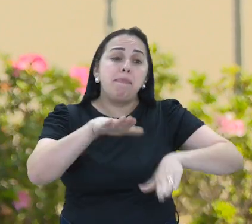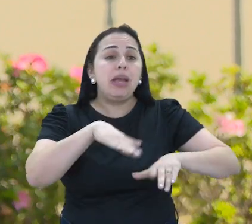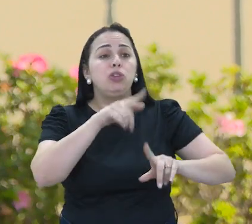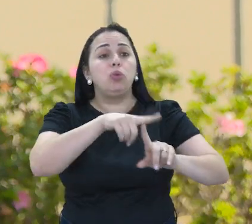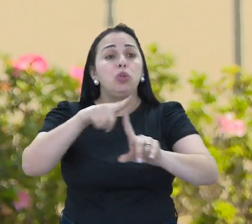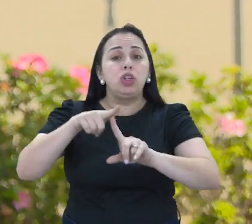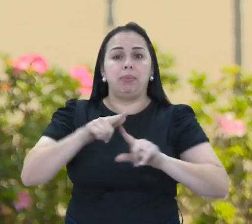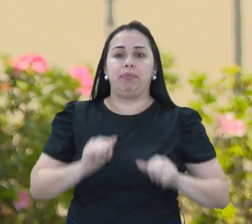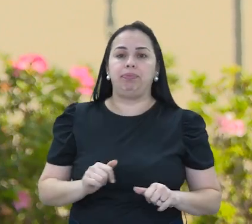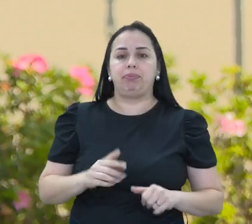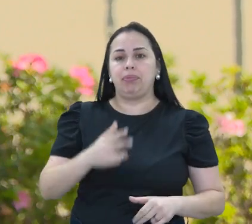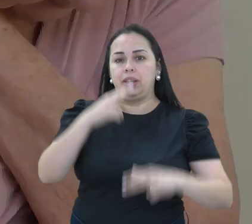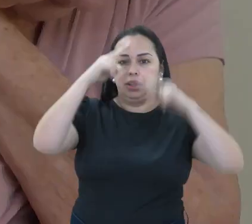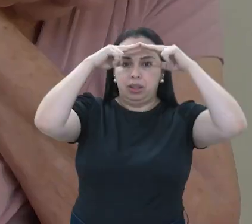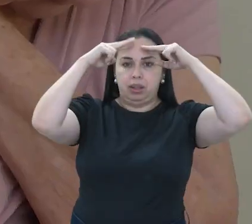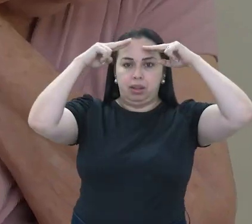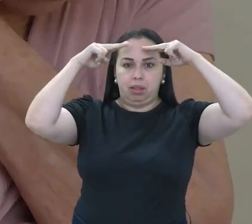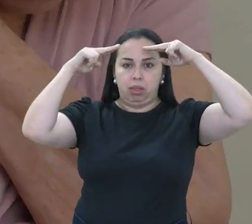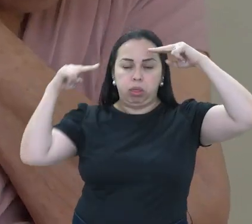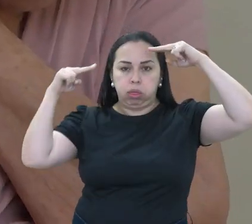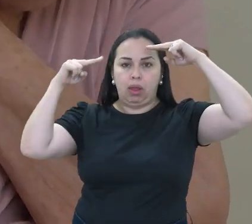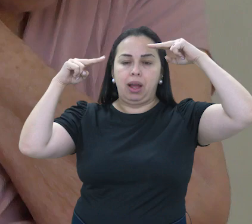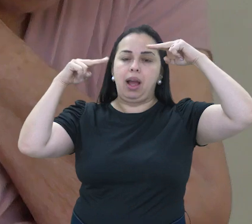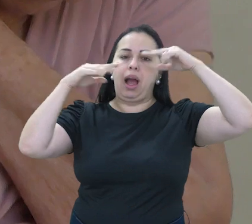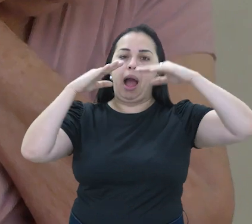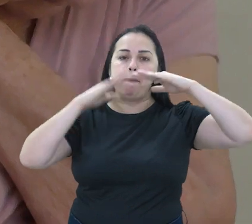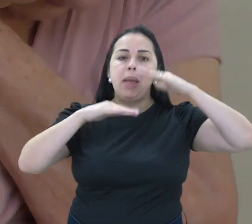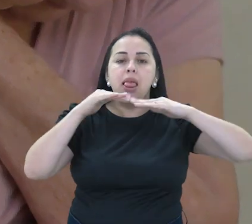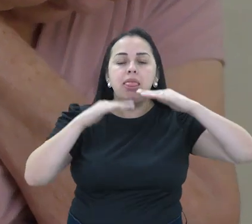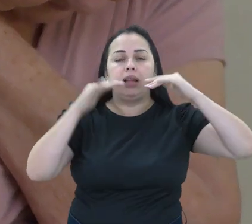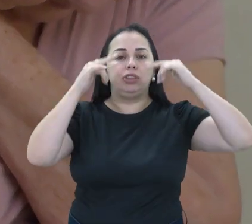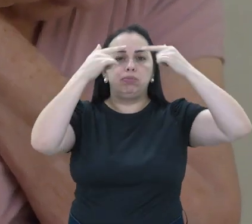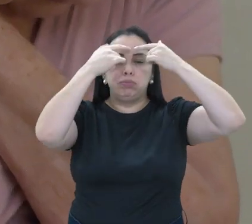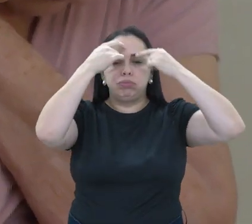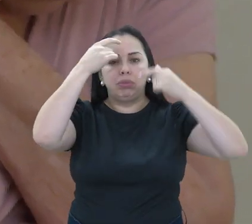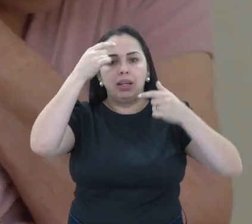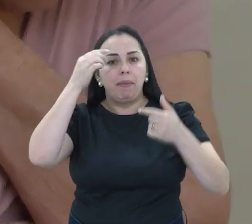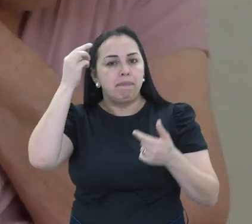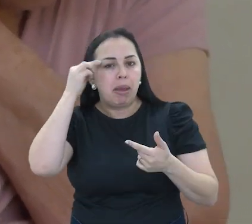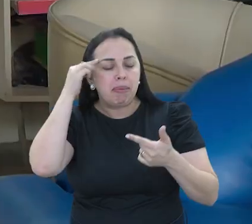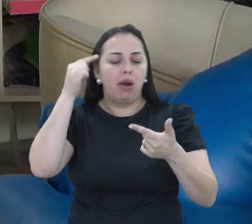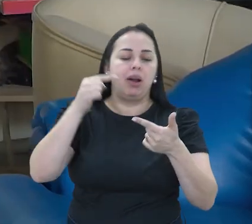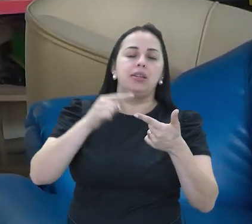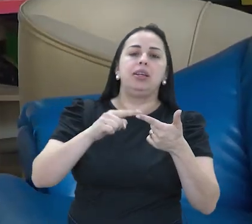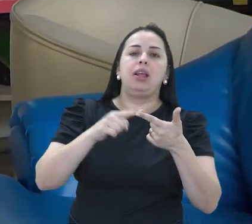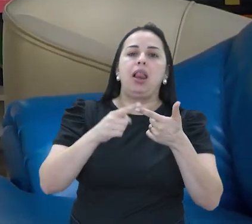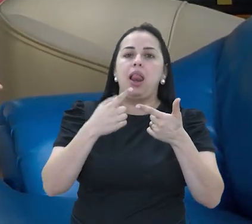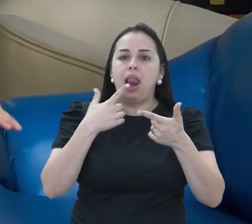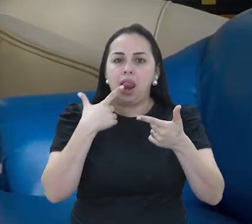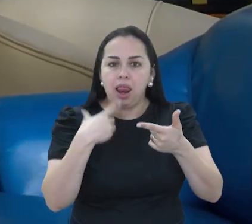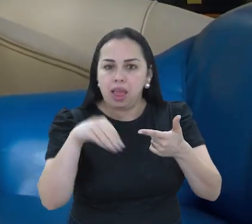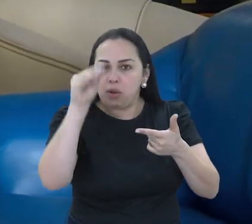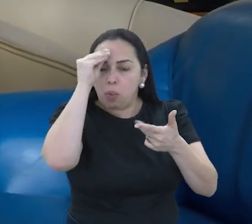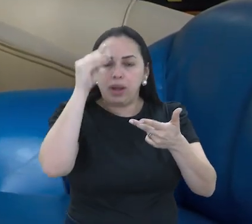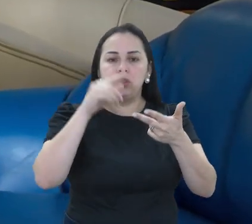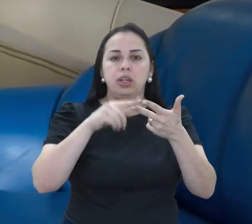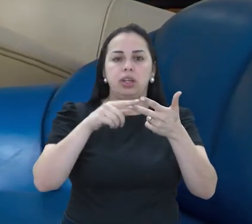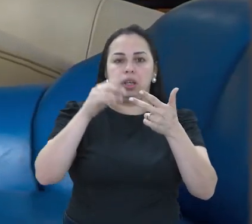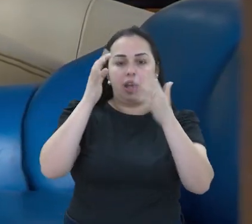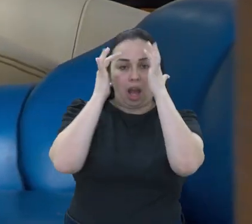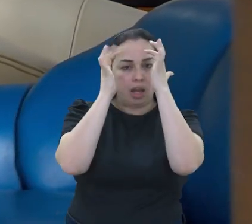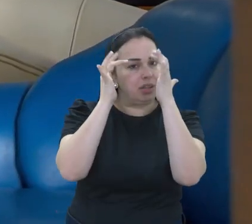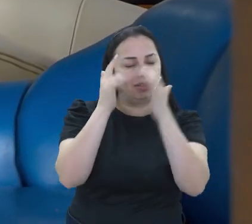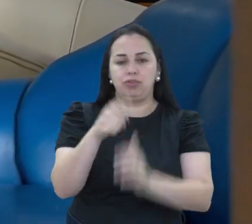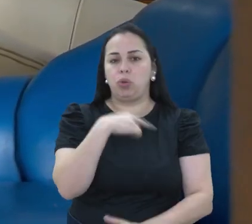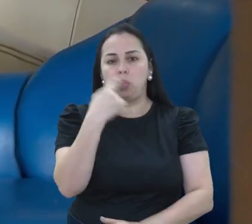vai depender muito da necessidade. A demência é o declínio das habilidades mentais, como memória, linguagem